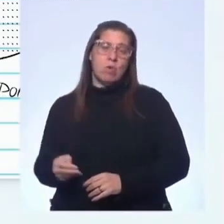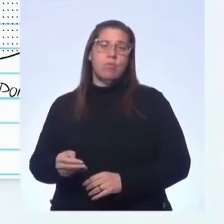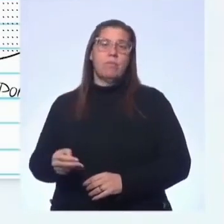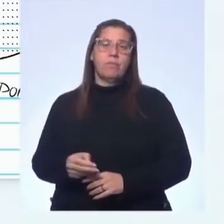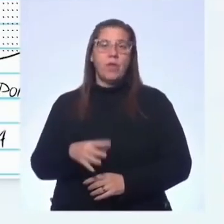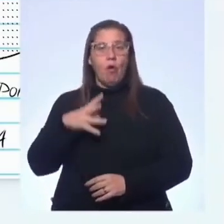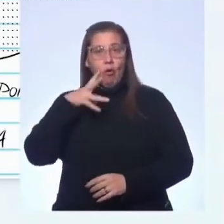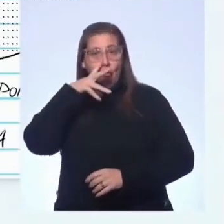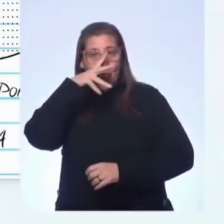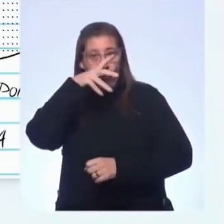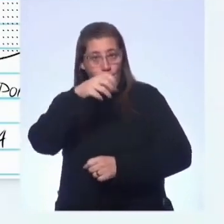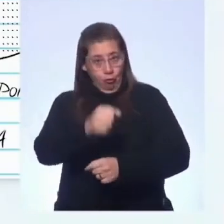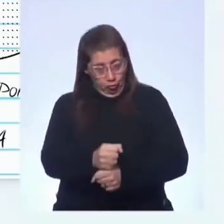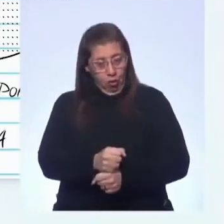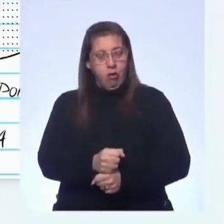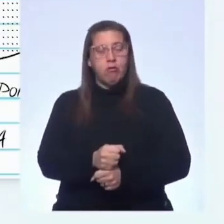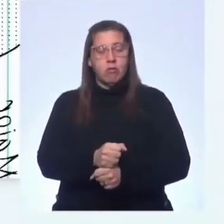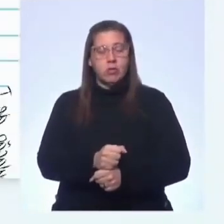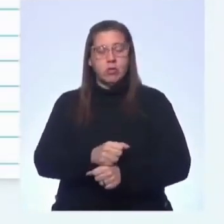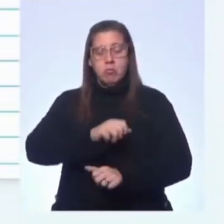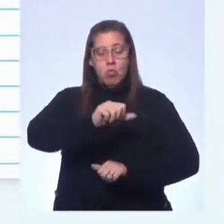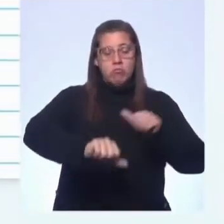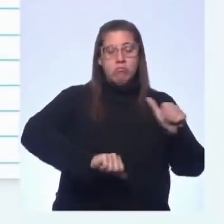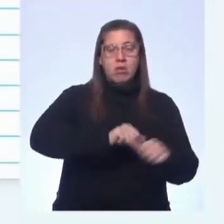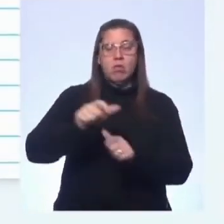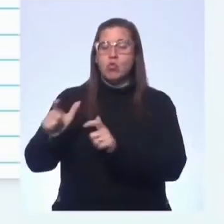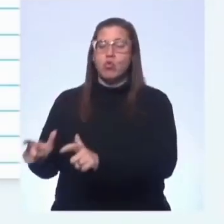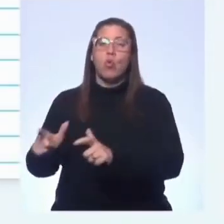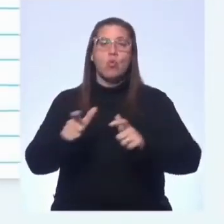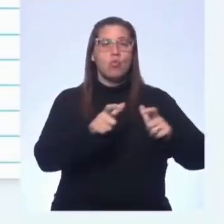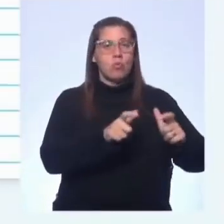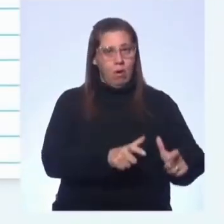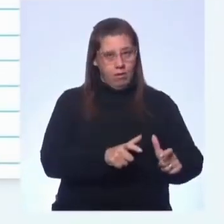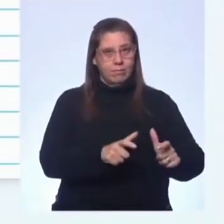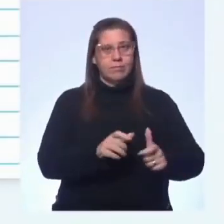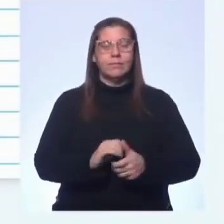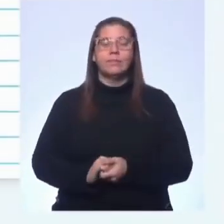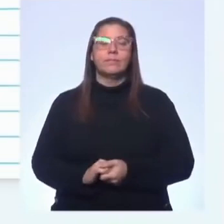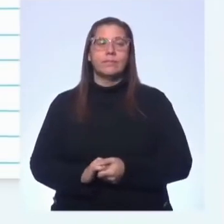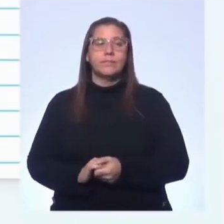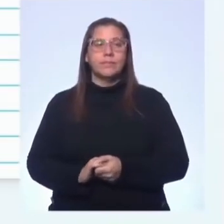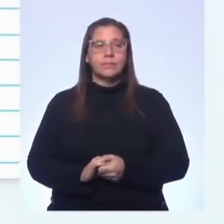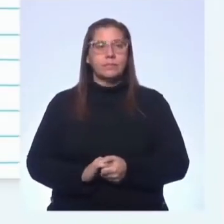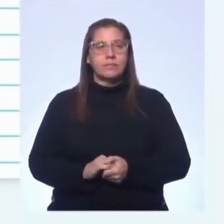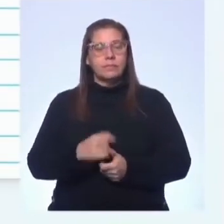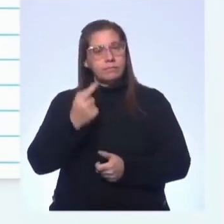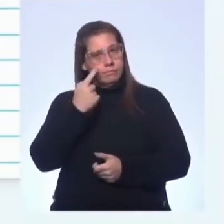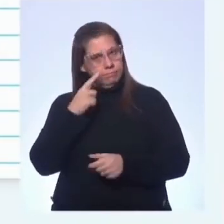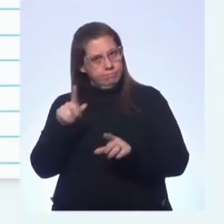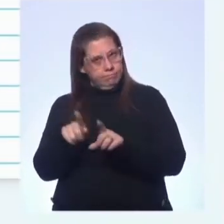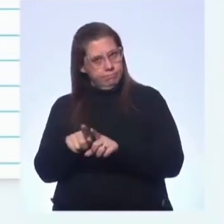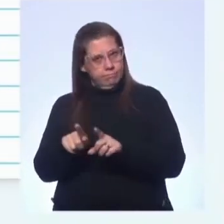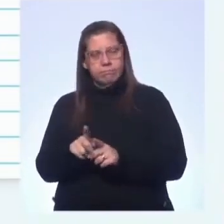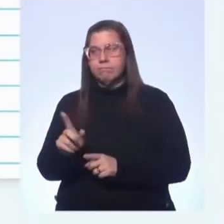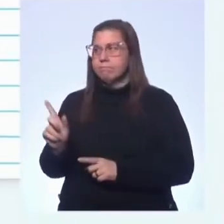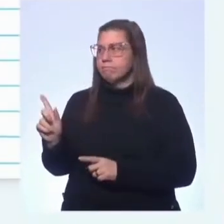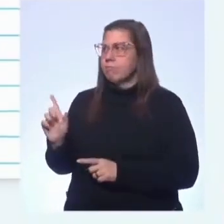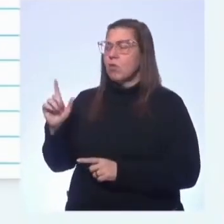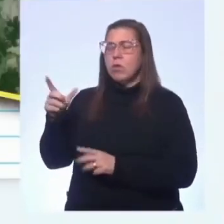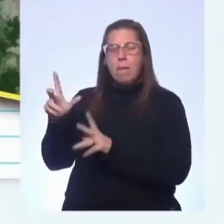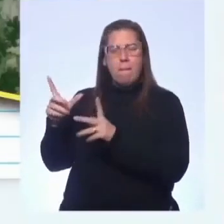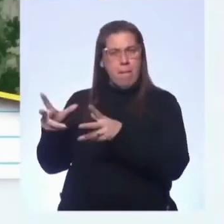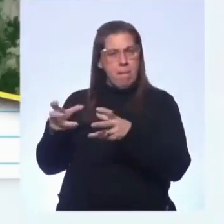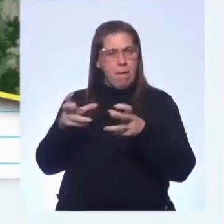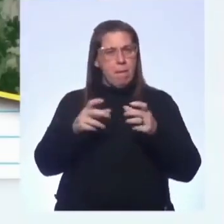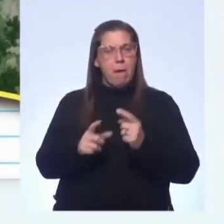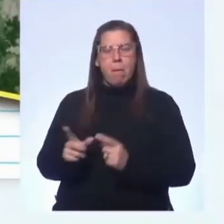forte intensidade absoluta. Um terceiro critério de forte integração é o da contiguidade das manchas urbanizadas. Quando olhamos fotos como